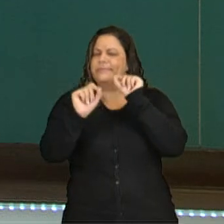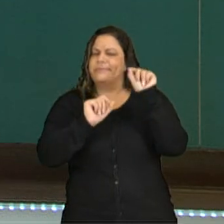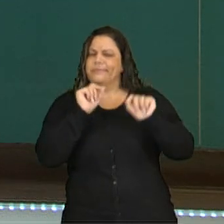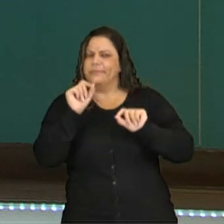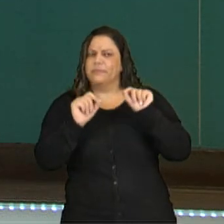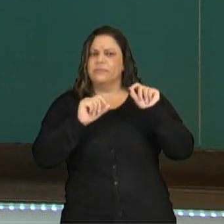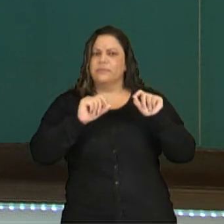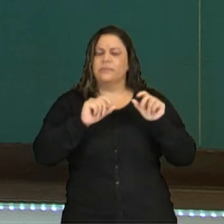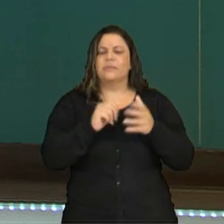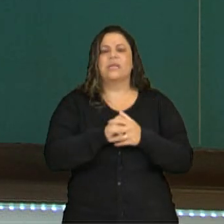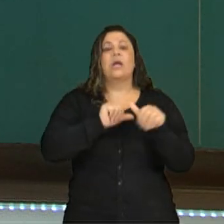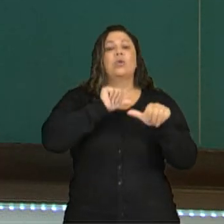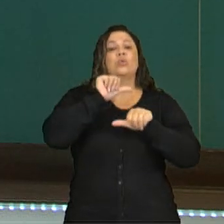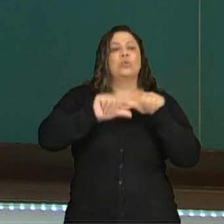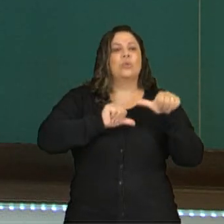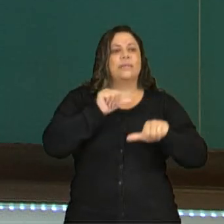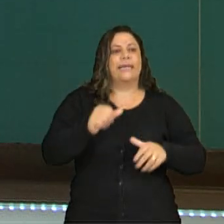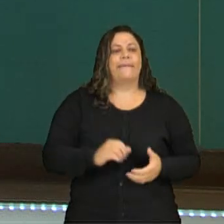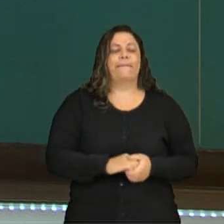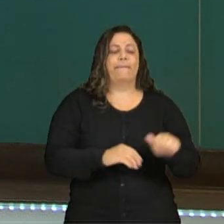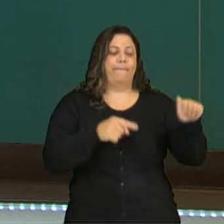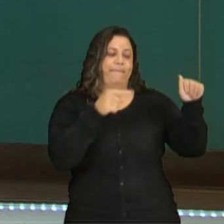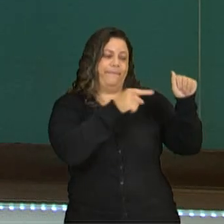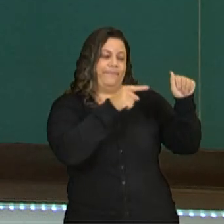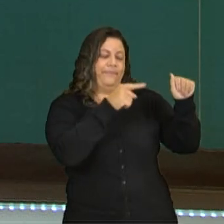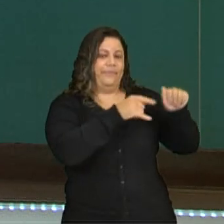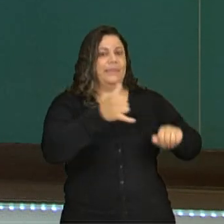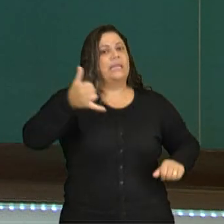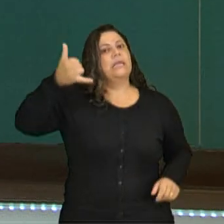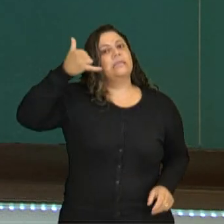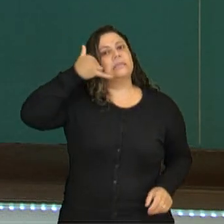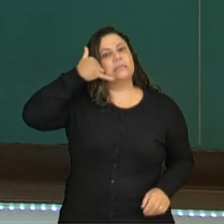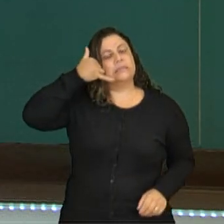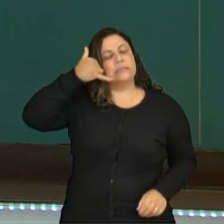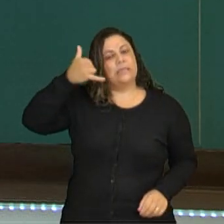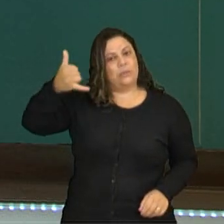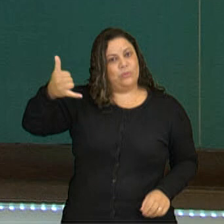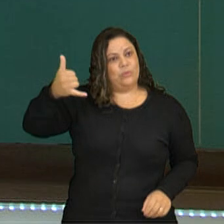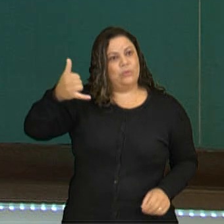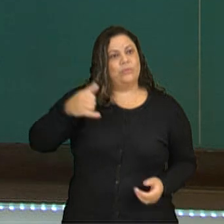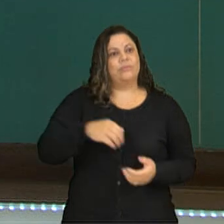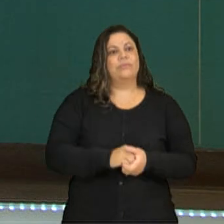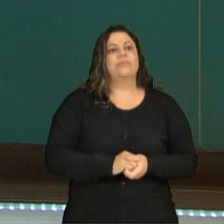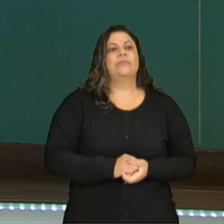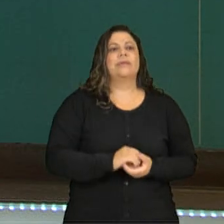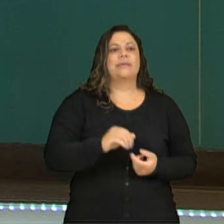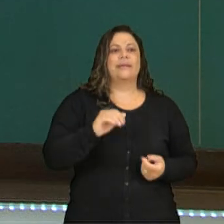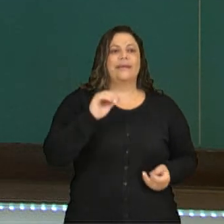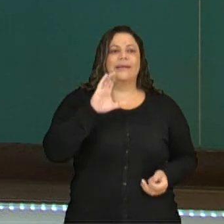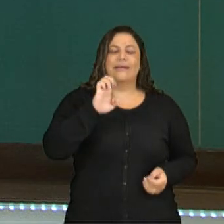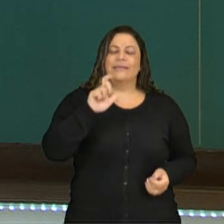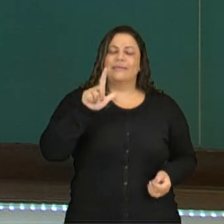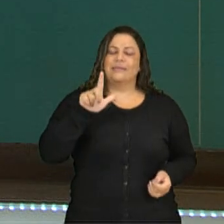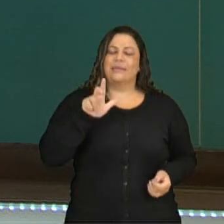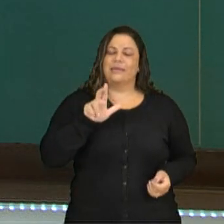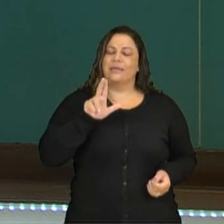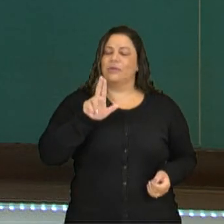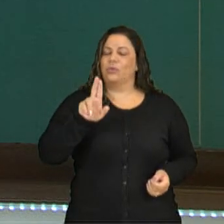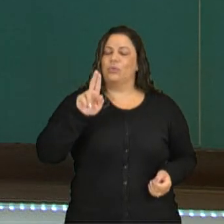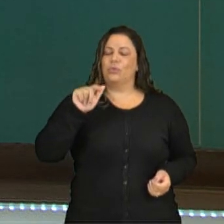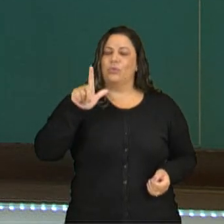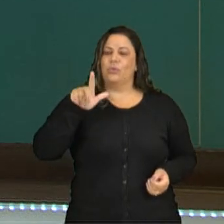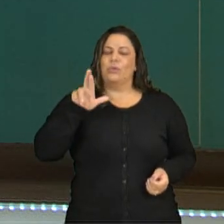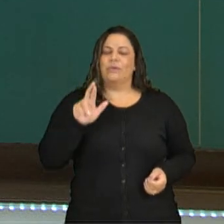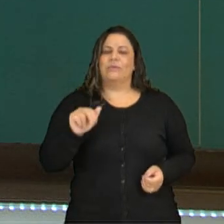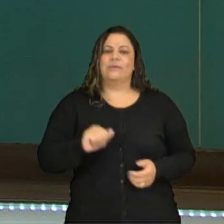esse termo? Alternativa A, aparelho telefônico celular. Alternativa B, telefone móvel.